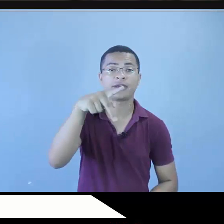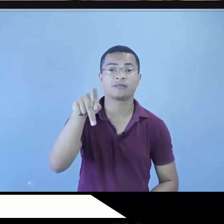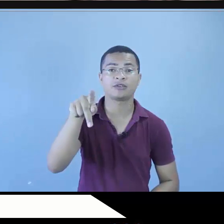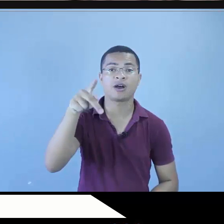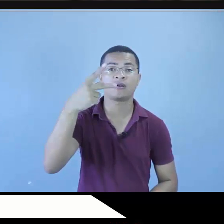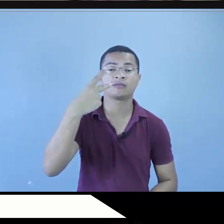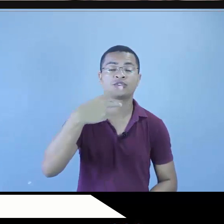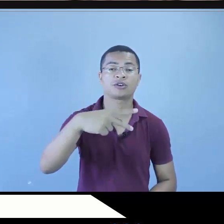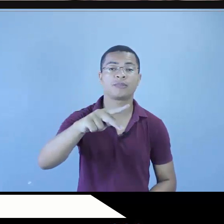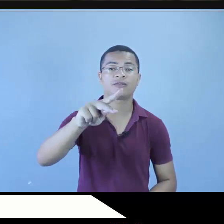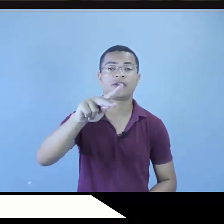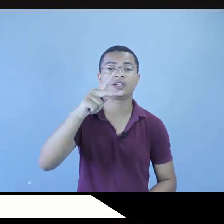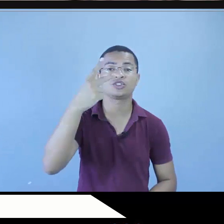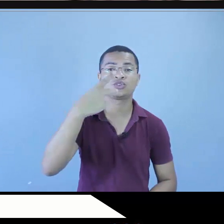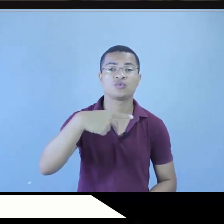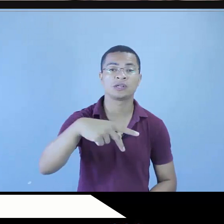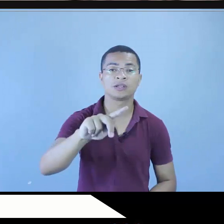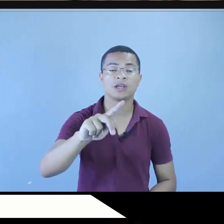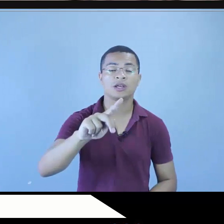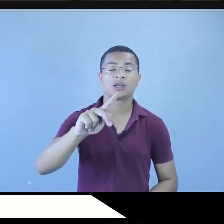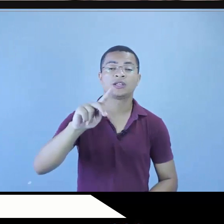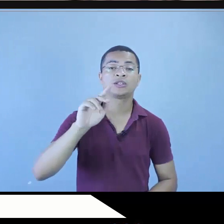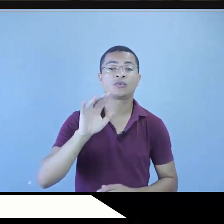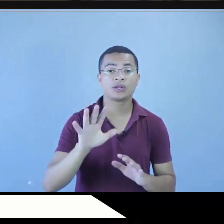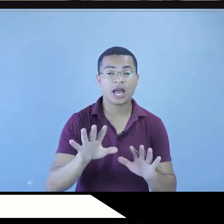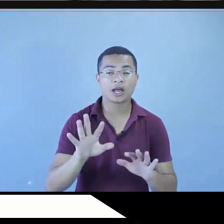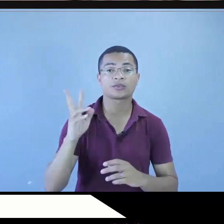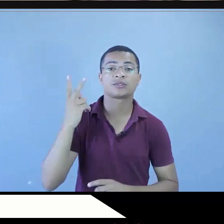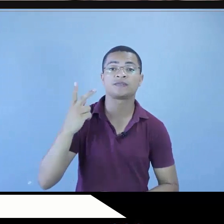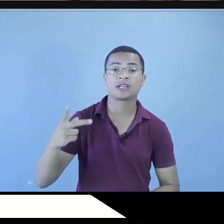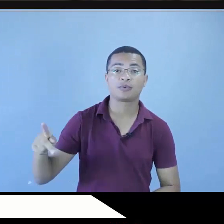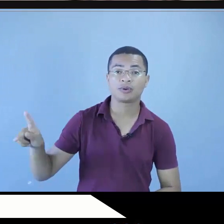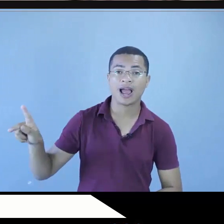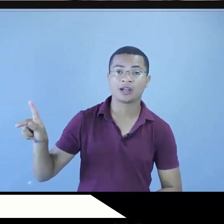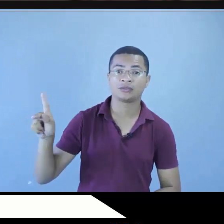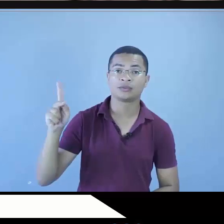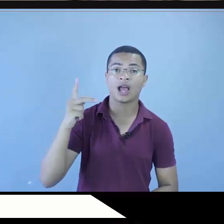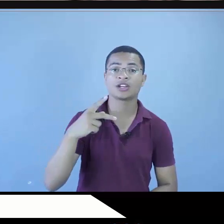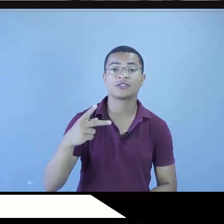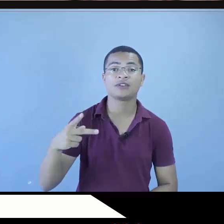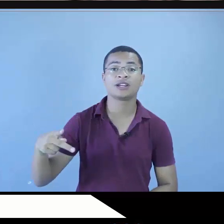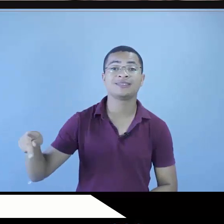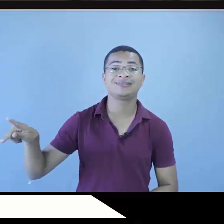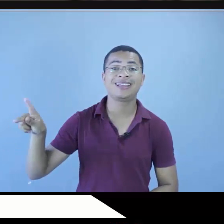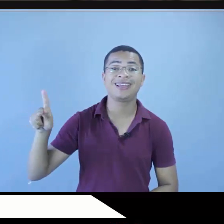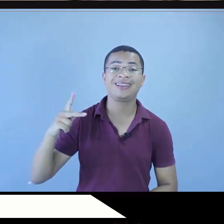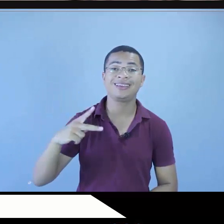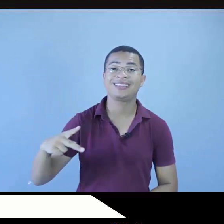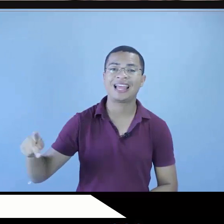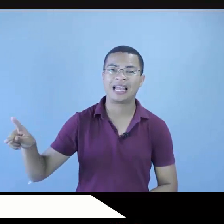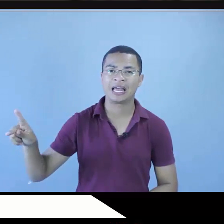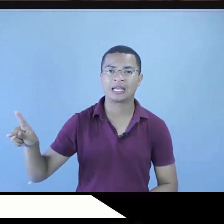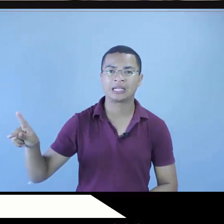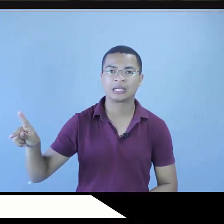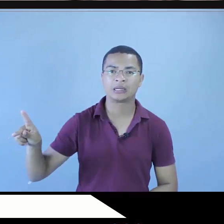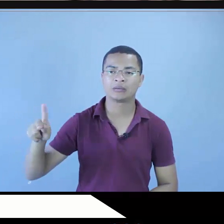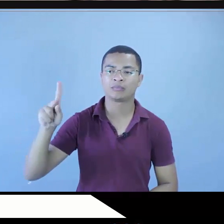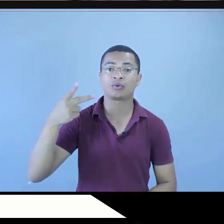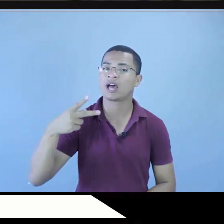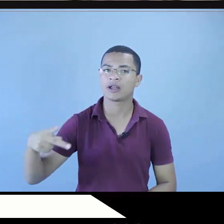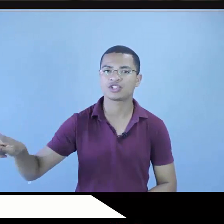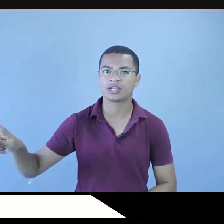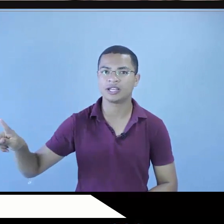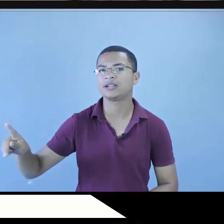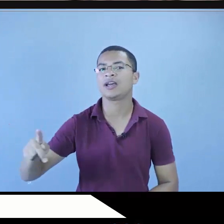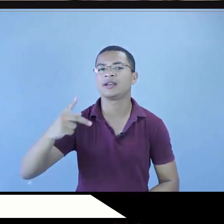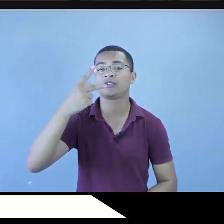P do alfabeto manual, joga para frente. Sua. Cuidado que se você fizer para o lado, aí já vira dele e dela.